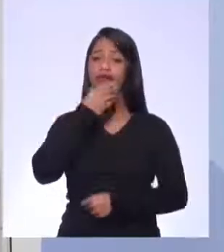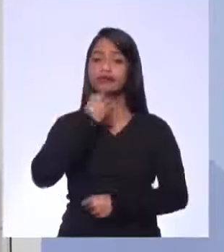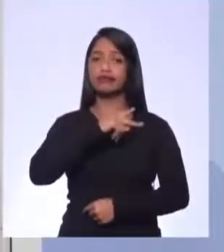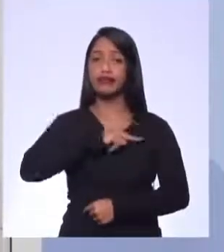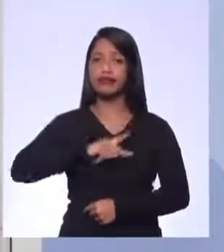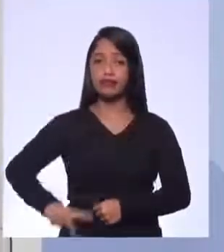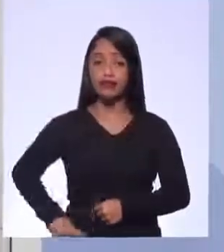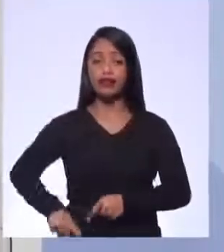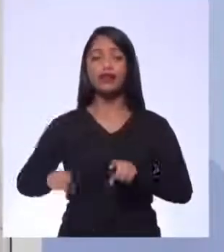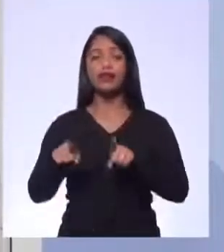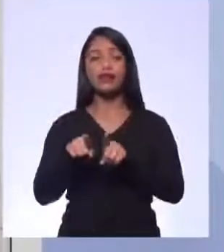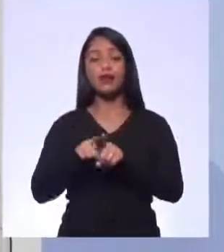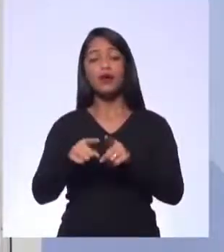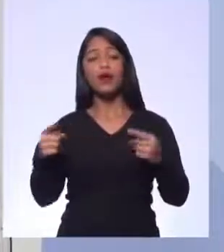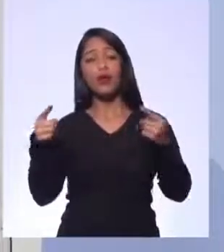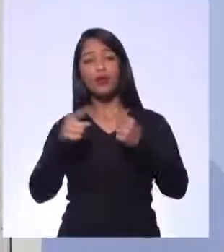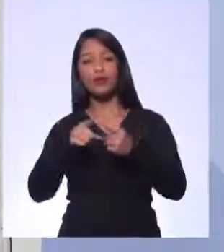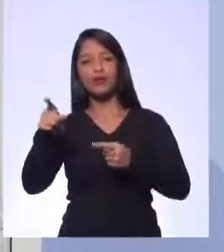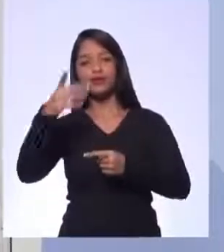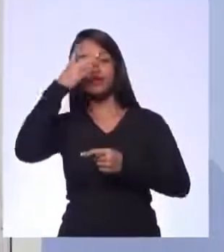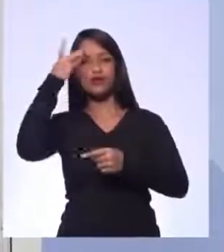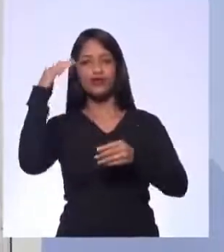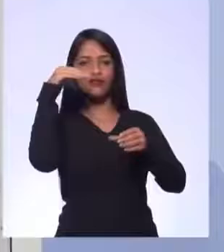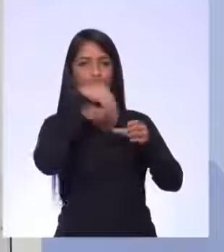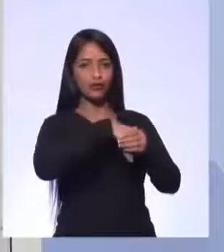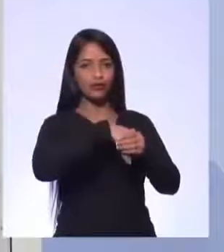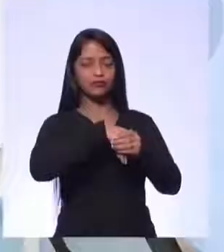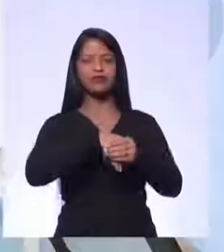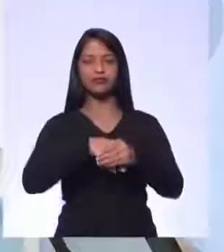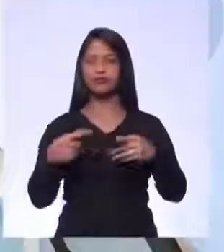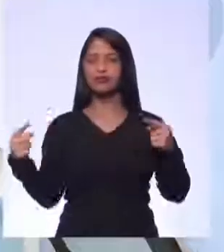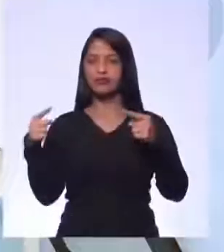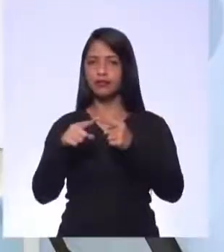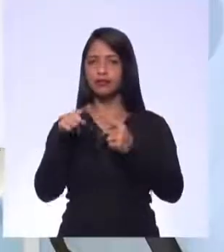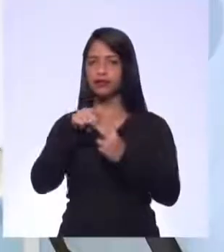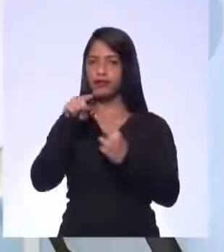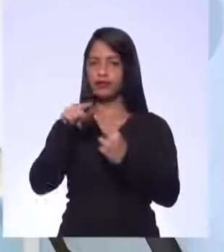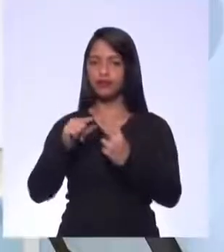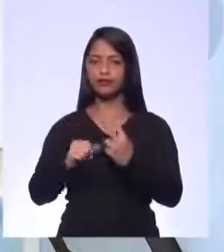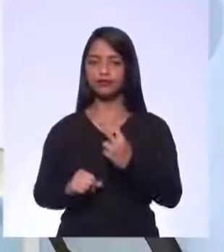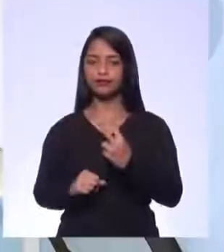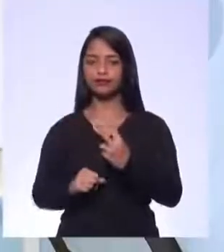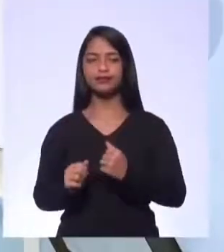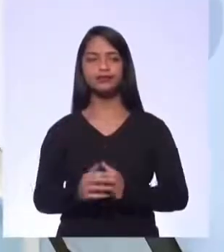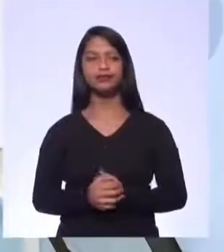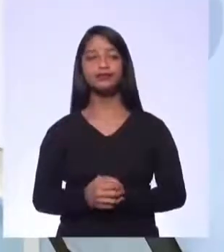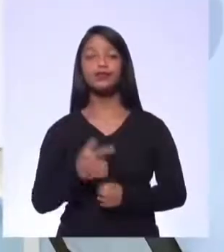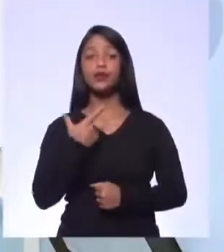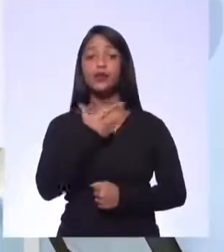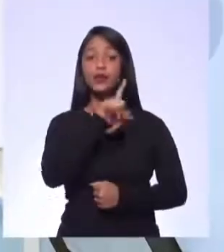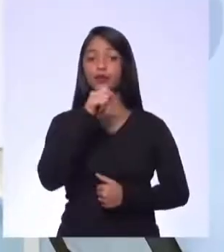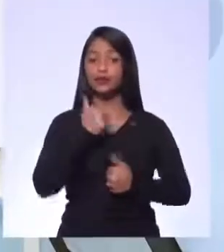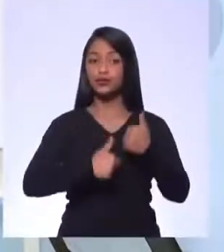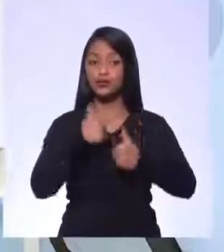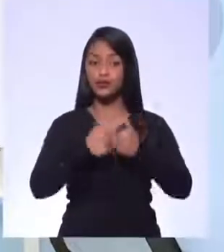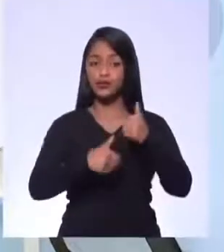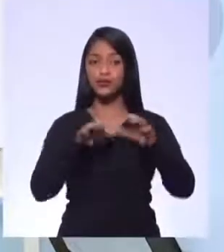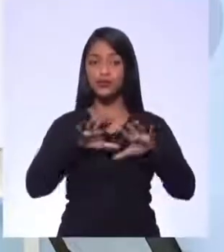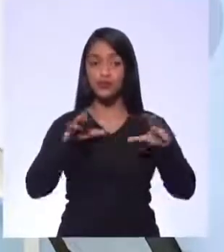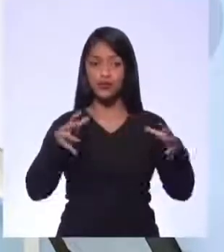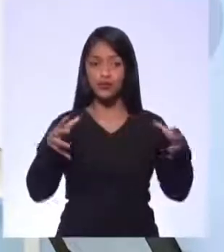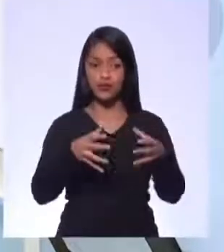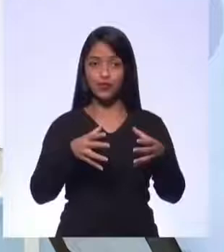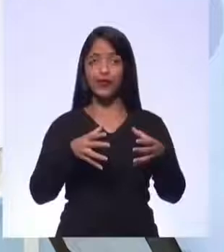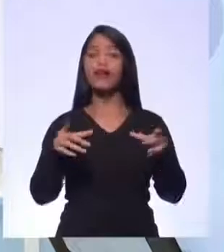Tá? Ó, aqui tem o sujeito e o verbo modal. Um time que eu não posso falar o nome também